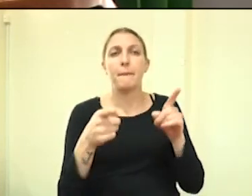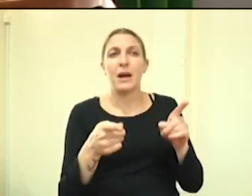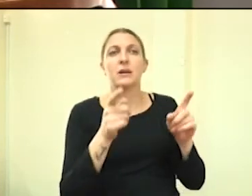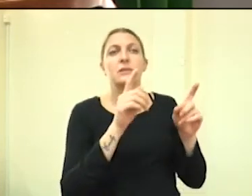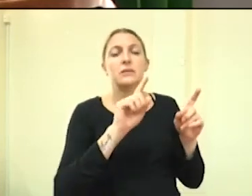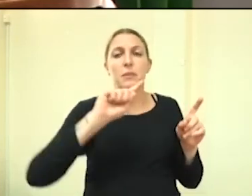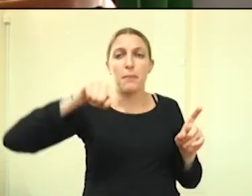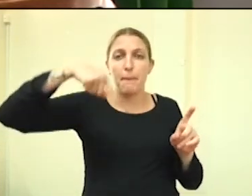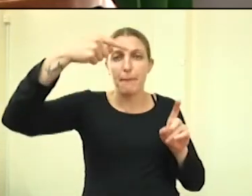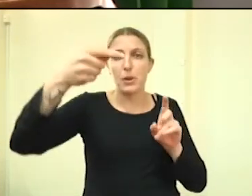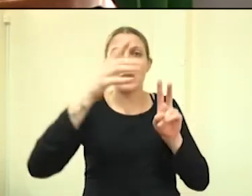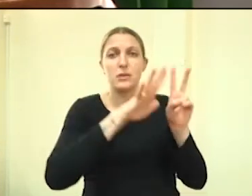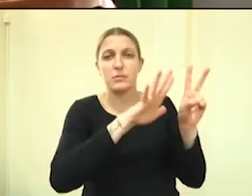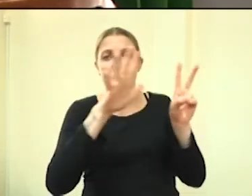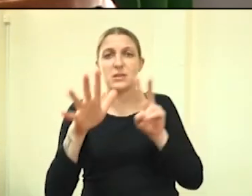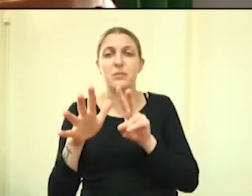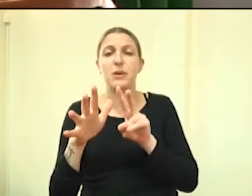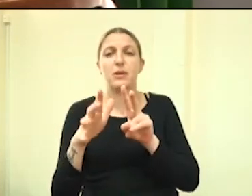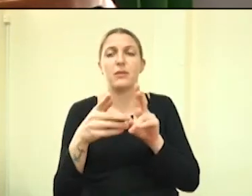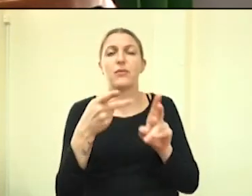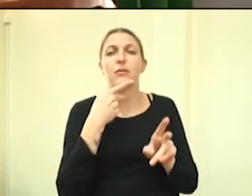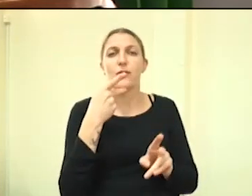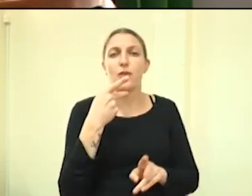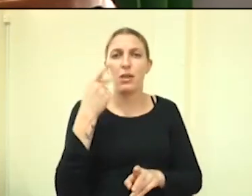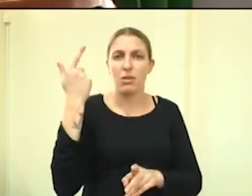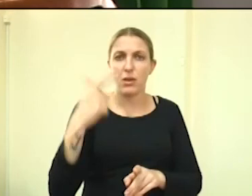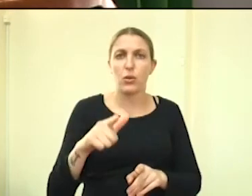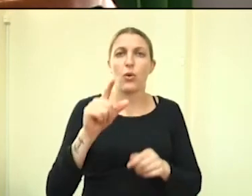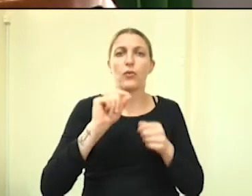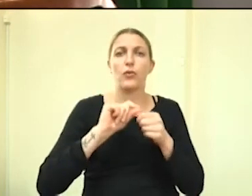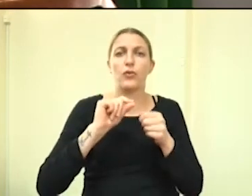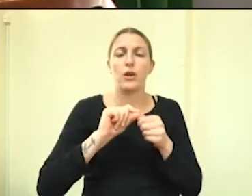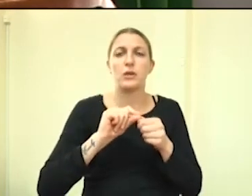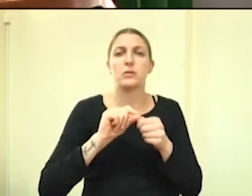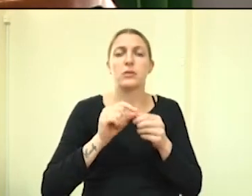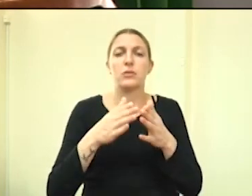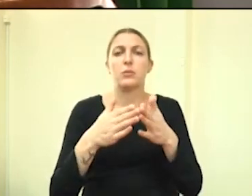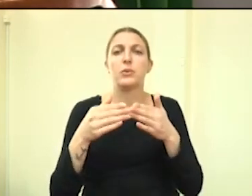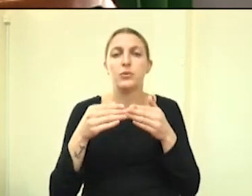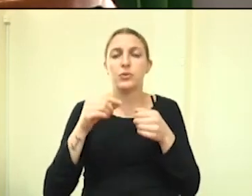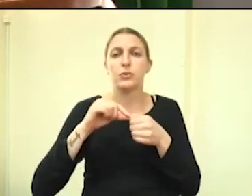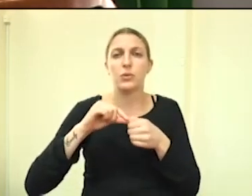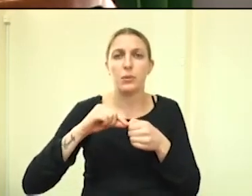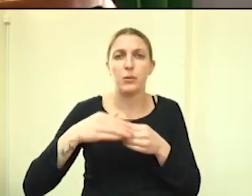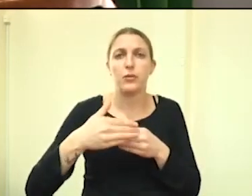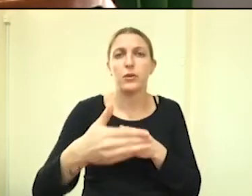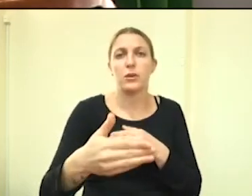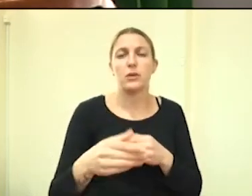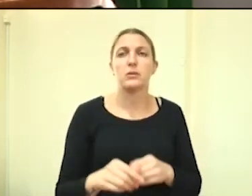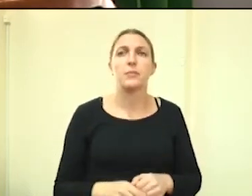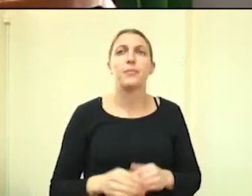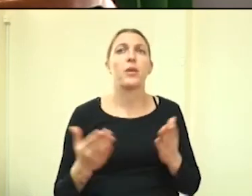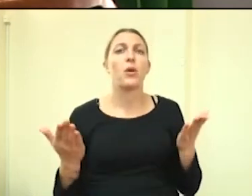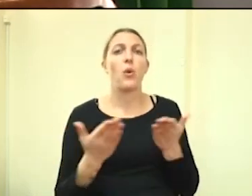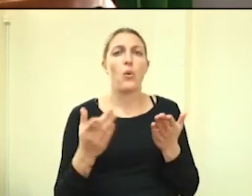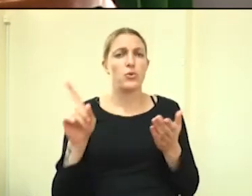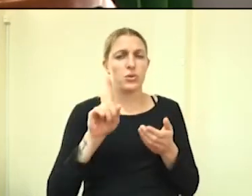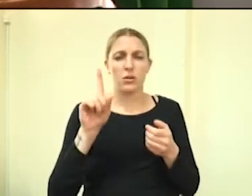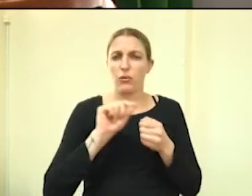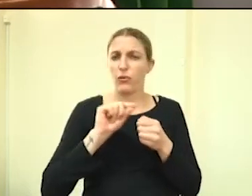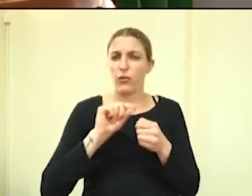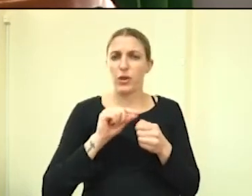abaixo-assinado já feito e vou fazer o pedido de providência, porque eu não fiz hoje, porque nós temos um compromisso na Brigada Militar daqui a pouco